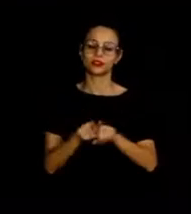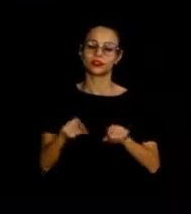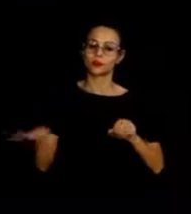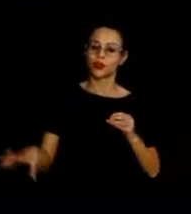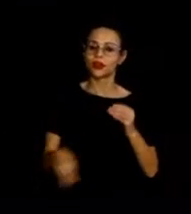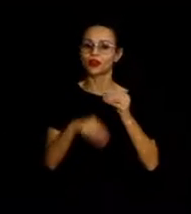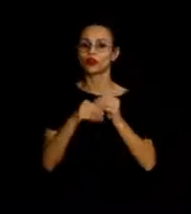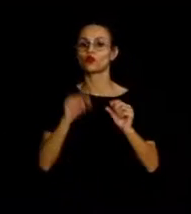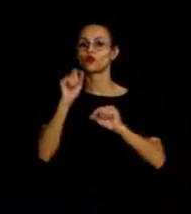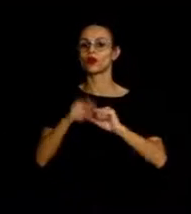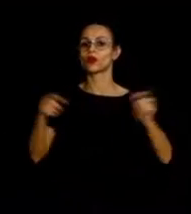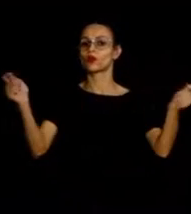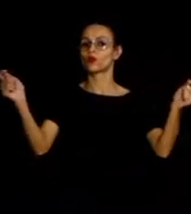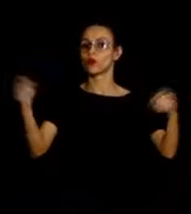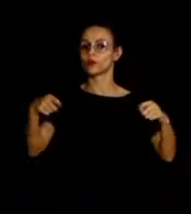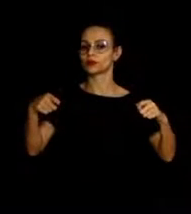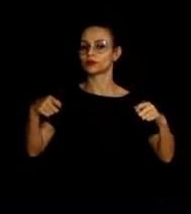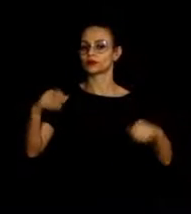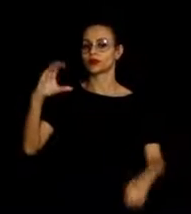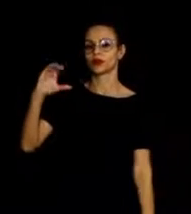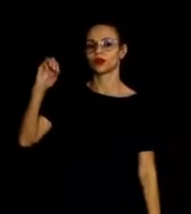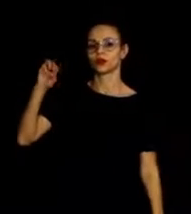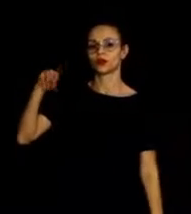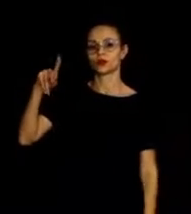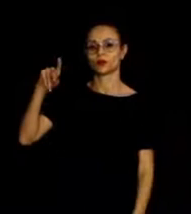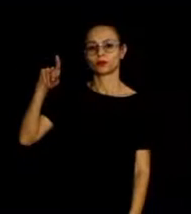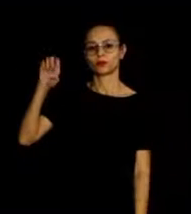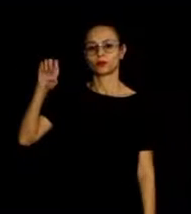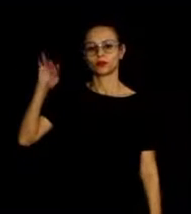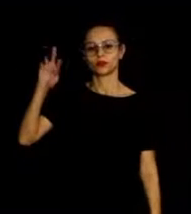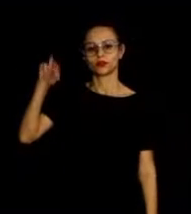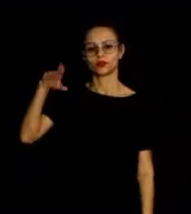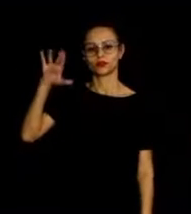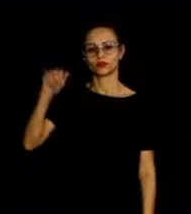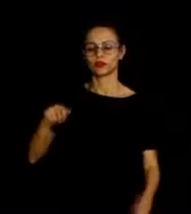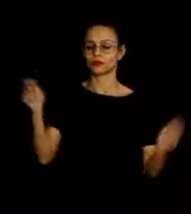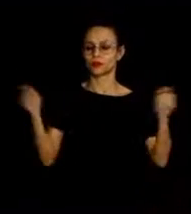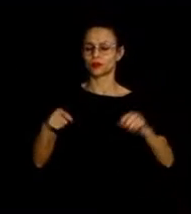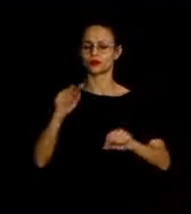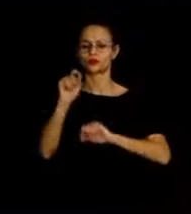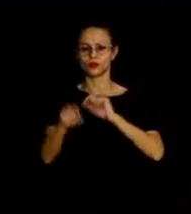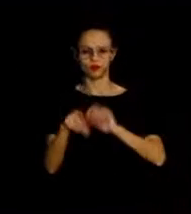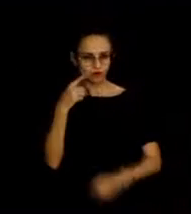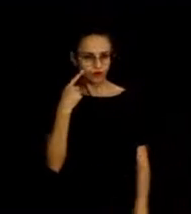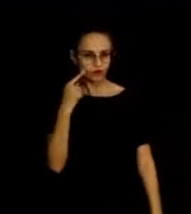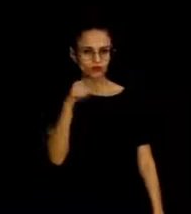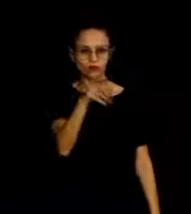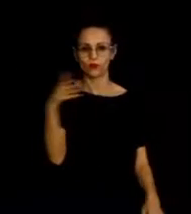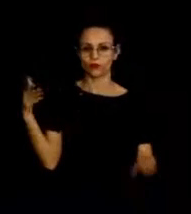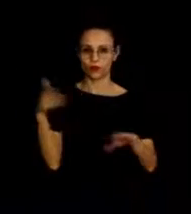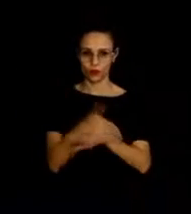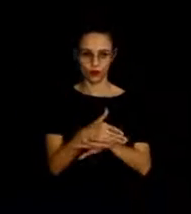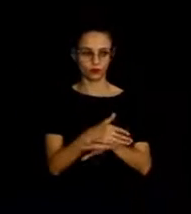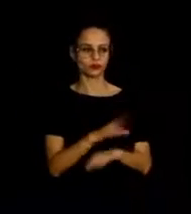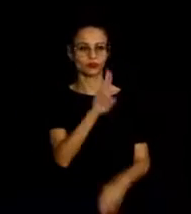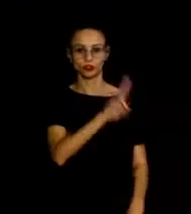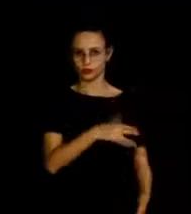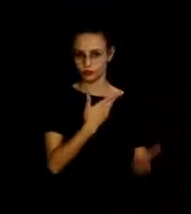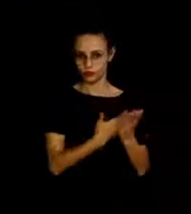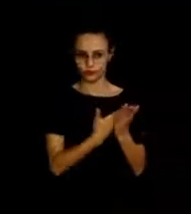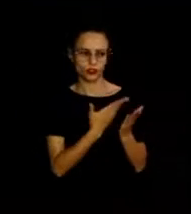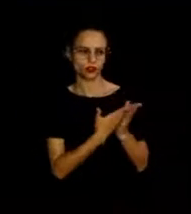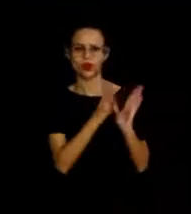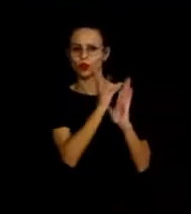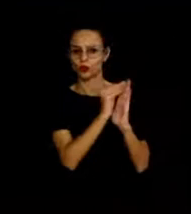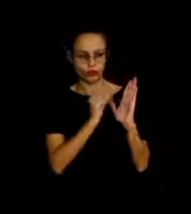competência competência veja você vai entrar na universidade e você vai estudar conteúdo